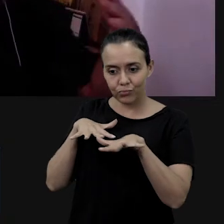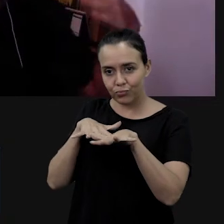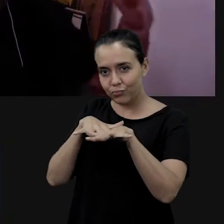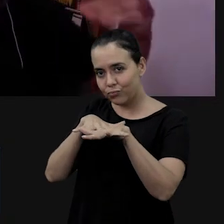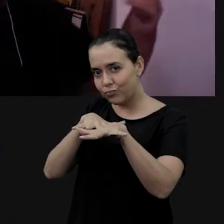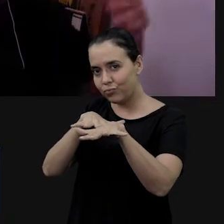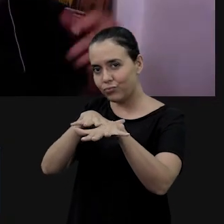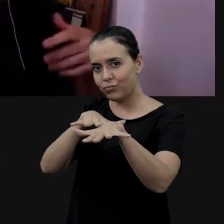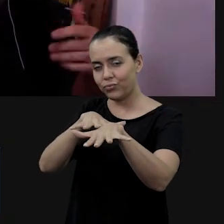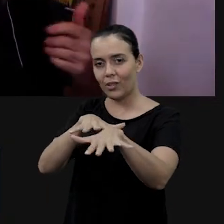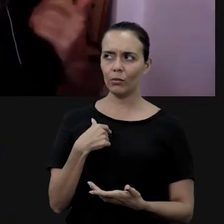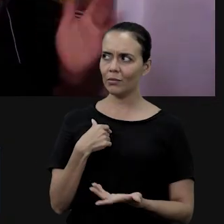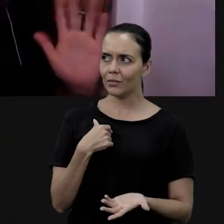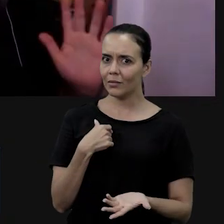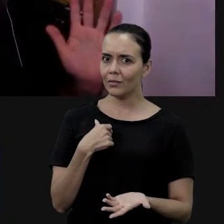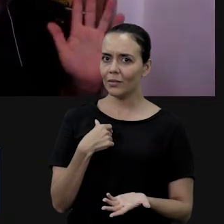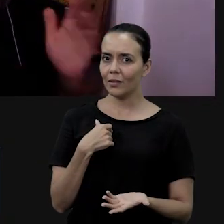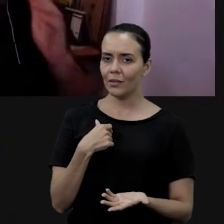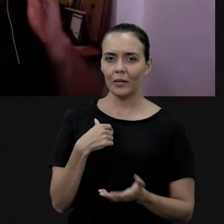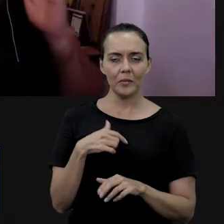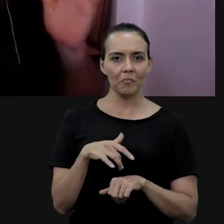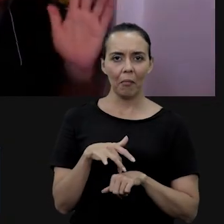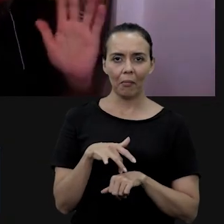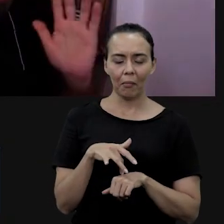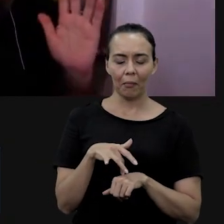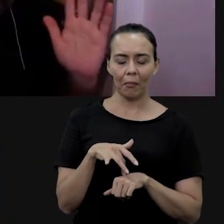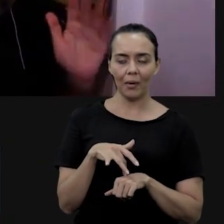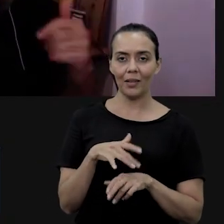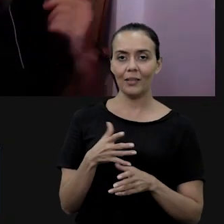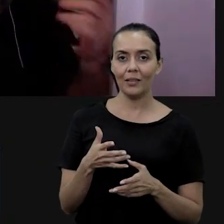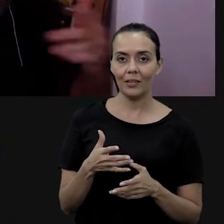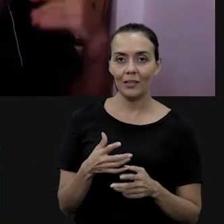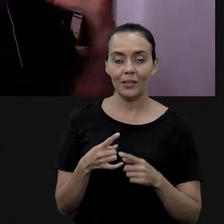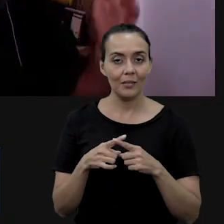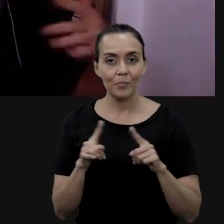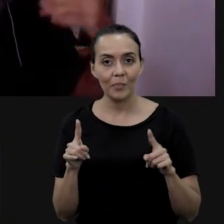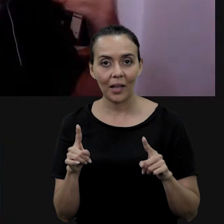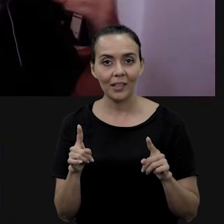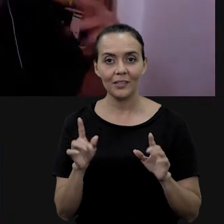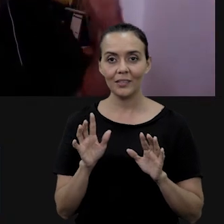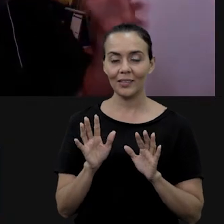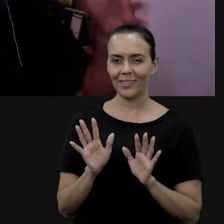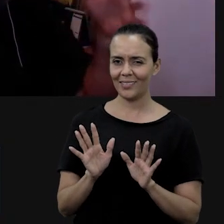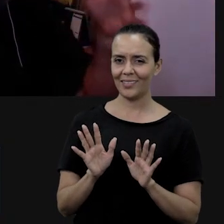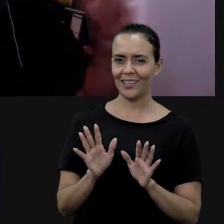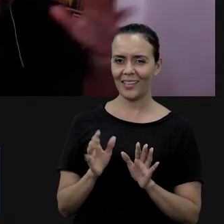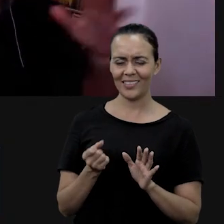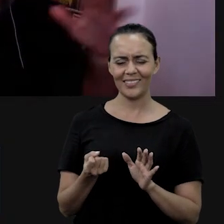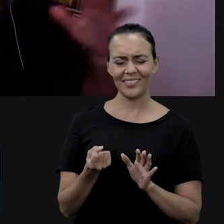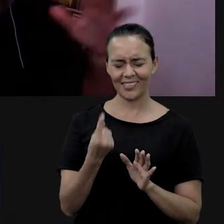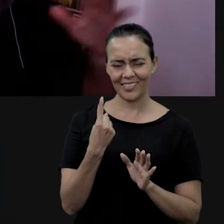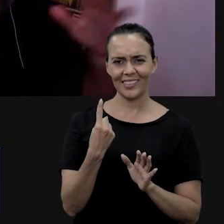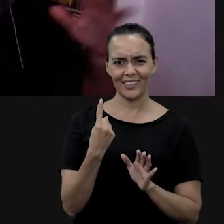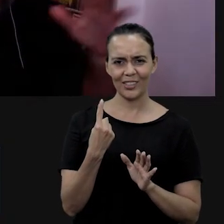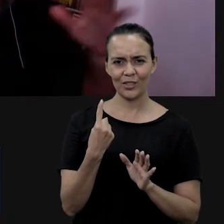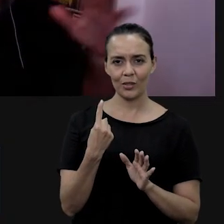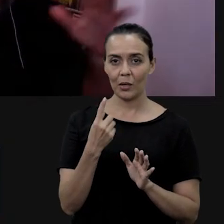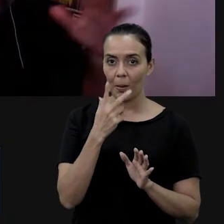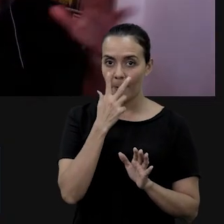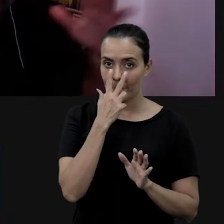e parecia aquela. E eu, assim, sem fazer nenhum tipo, não estou aqui fazendo nenhum tipo de apologia crítica, nada disso,